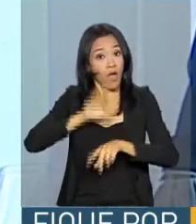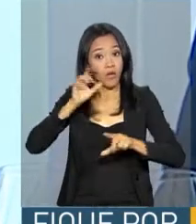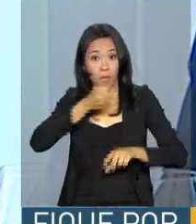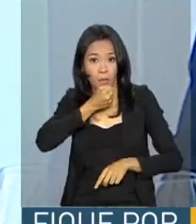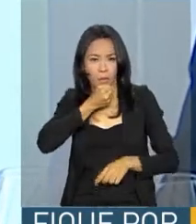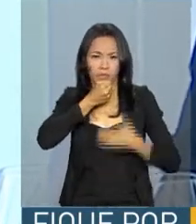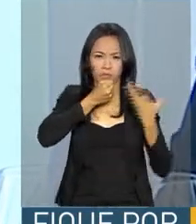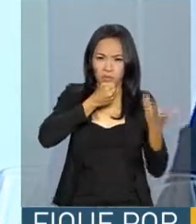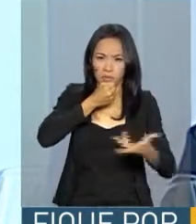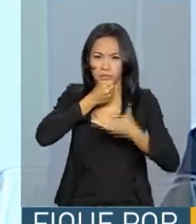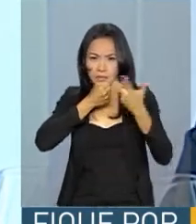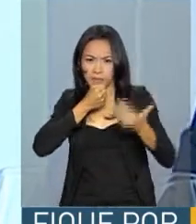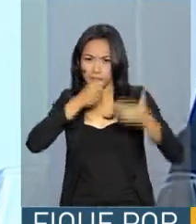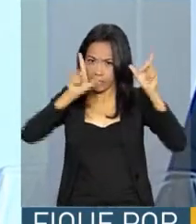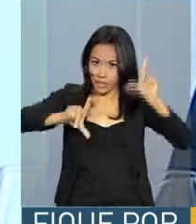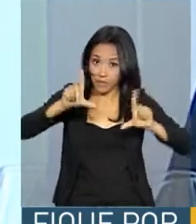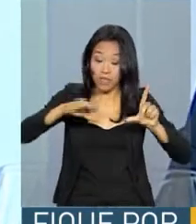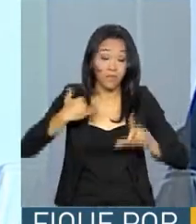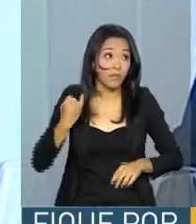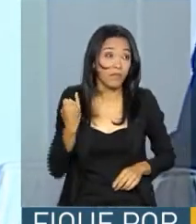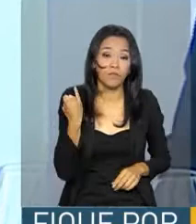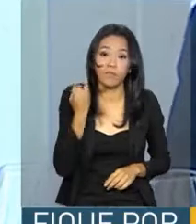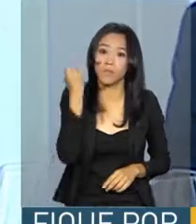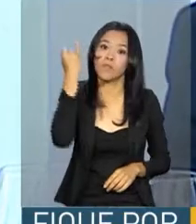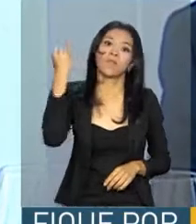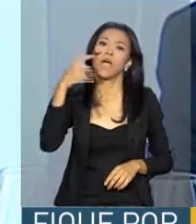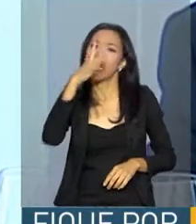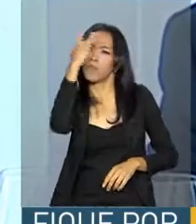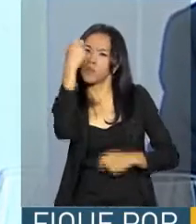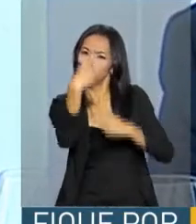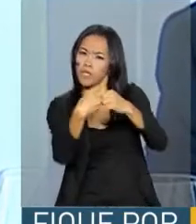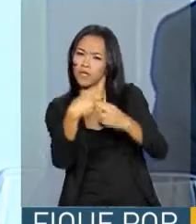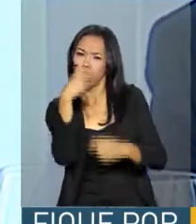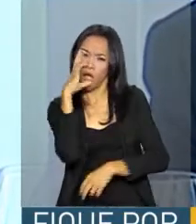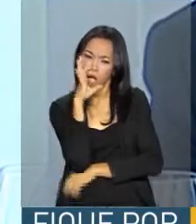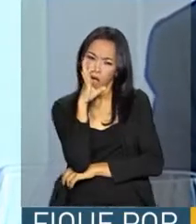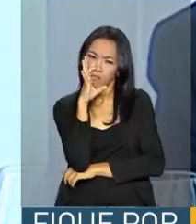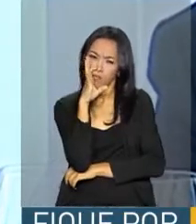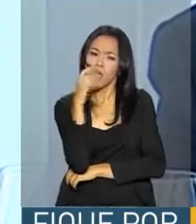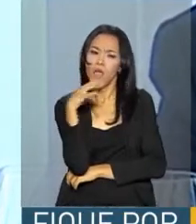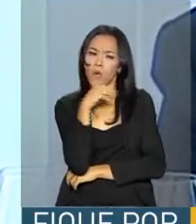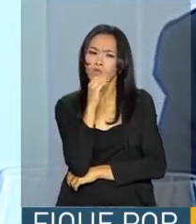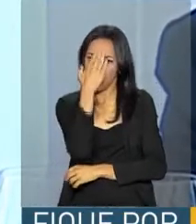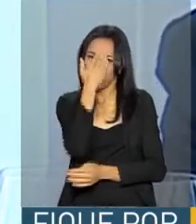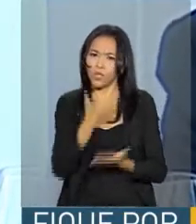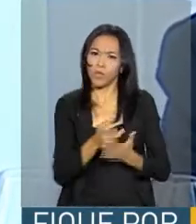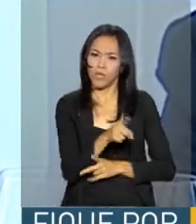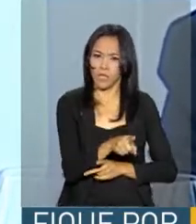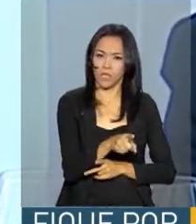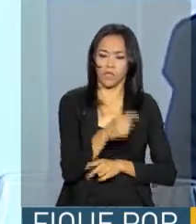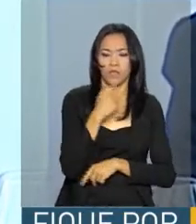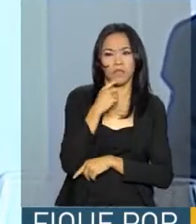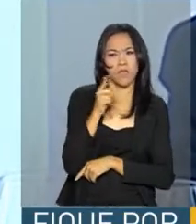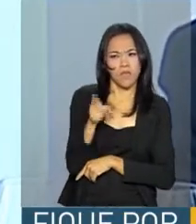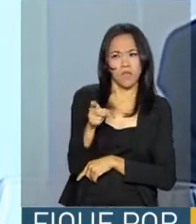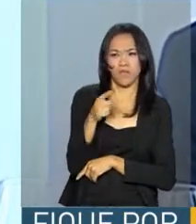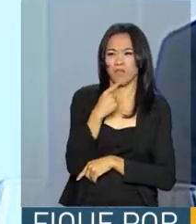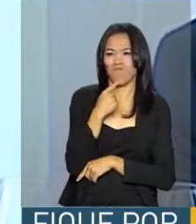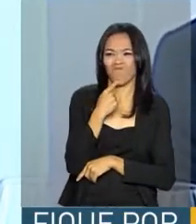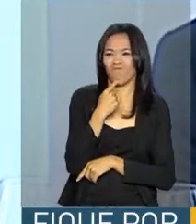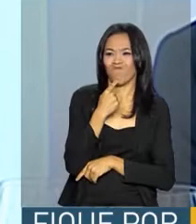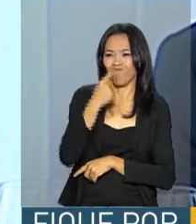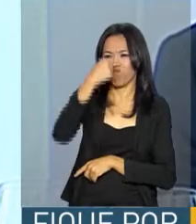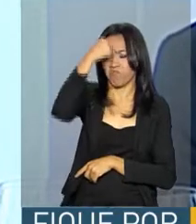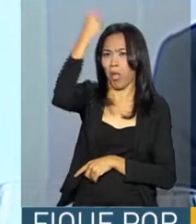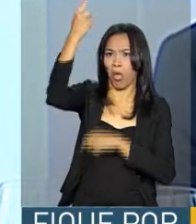para o candidato. Então, o povo vai olhar, o eleitor vai olhar e dizer, eu acredito neste. Não é? Eu acho que os que se extremarem, eu tenho a impressão que